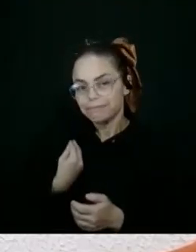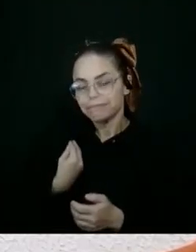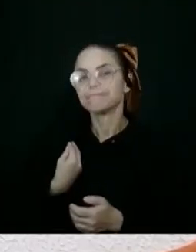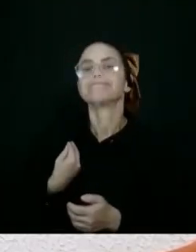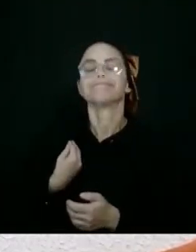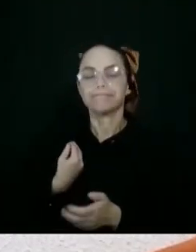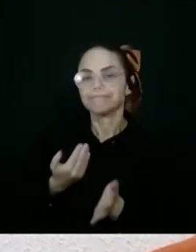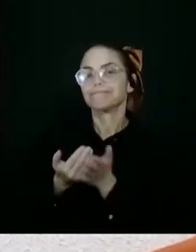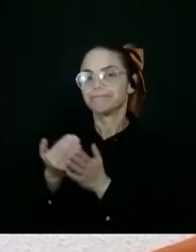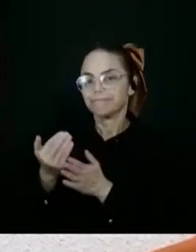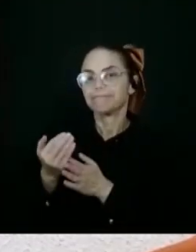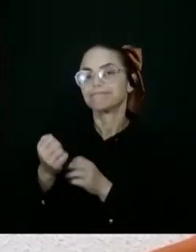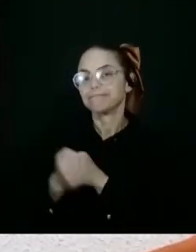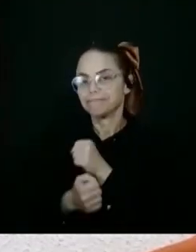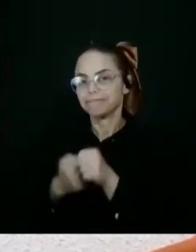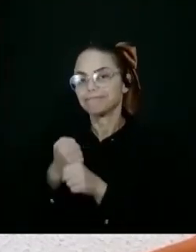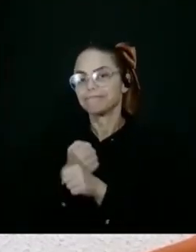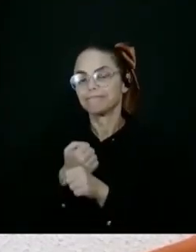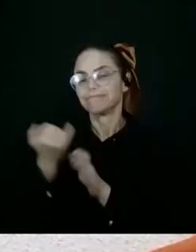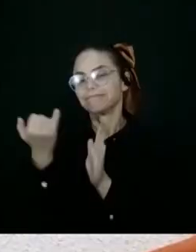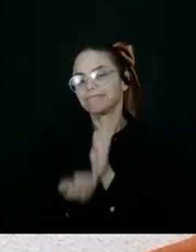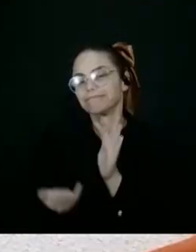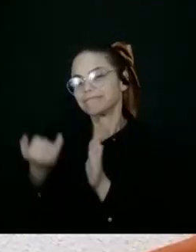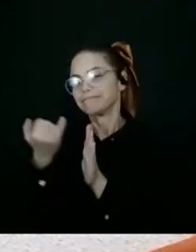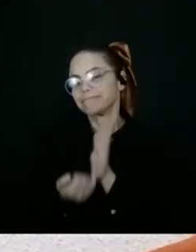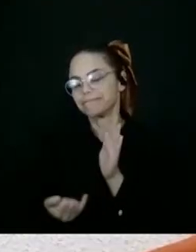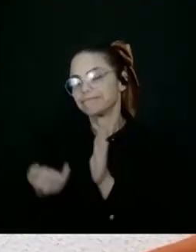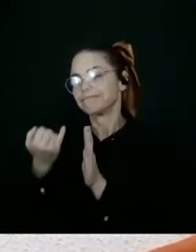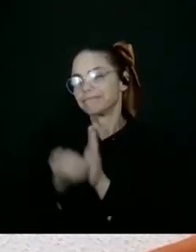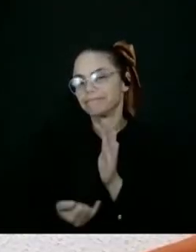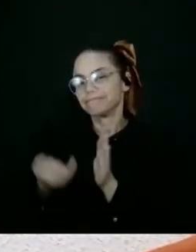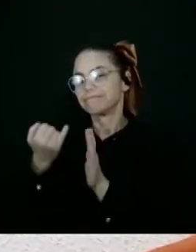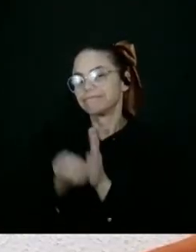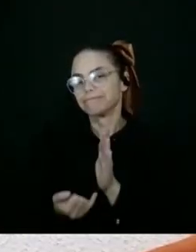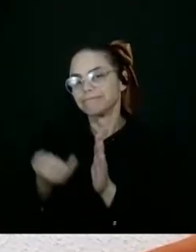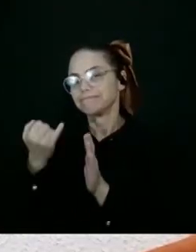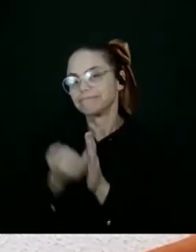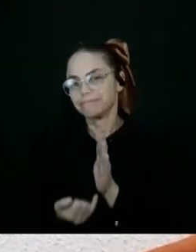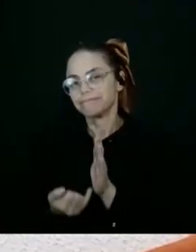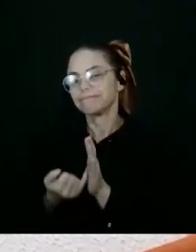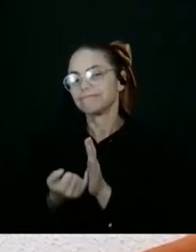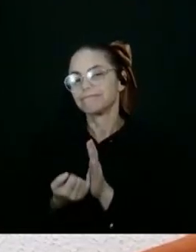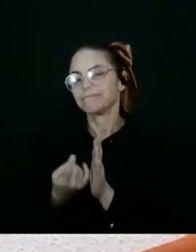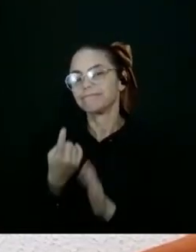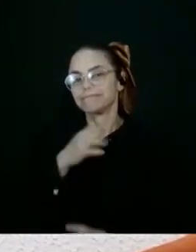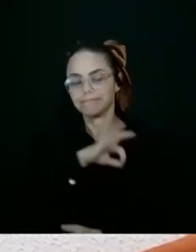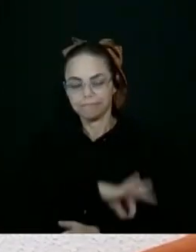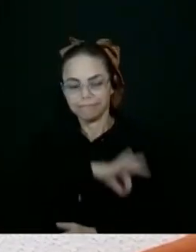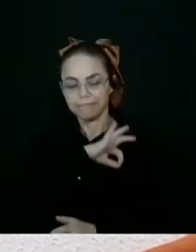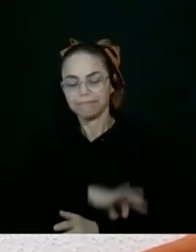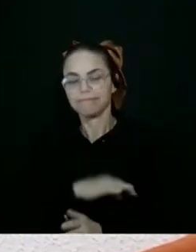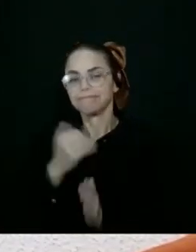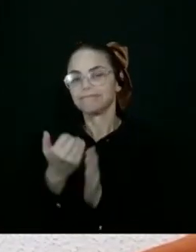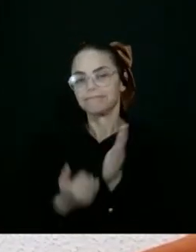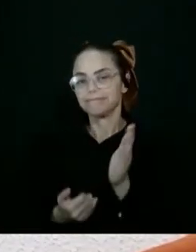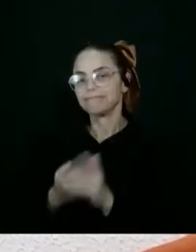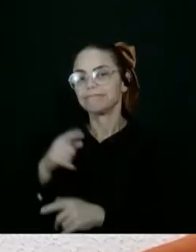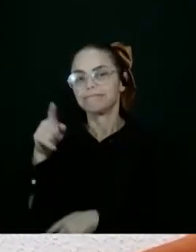de ano, que é o imposto de renda, que esse ano traz novidades, como a isenção para quem ganha